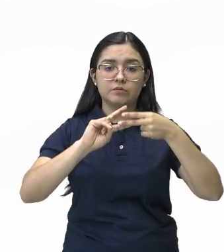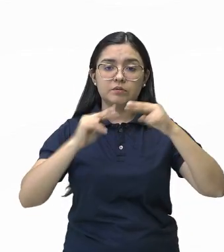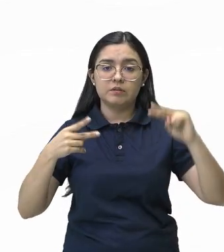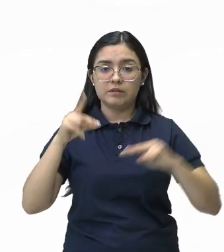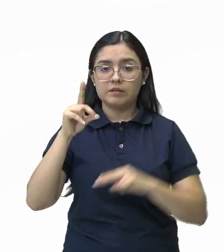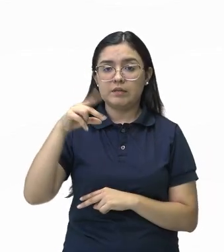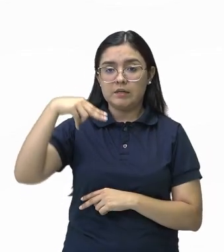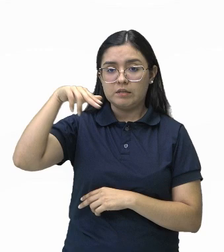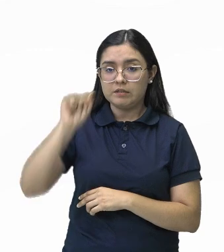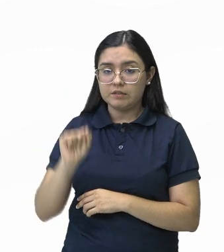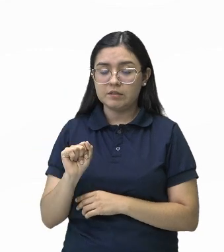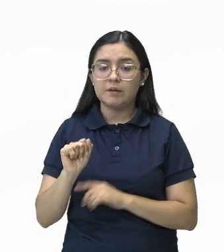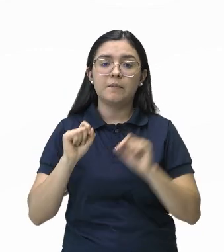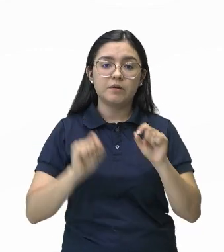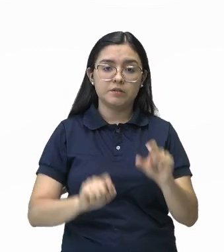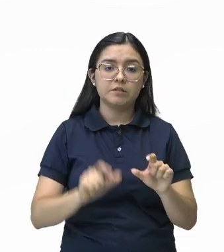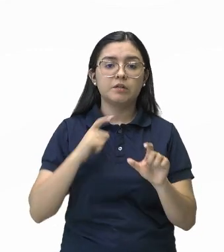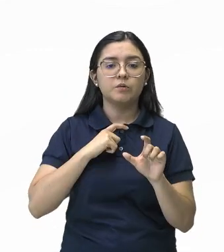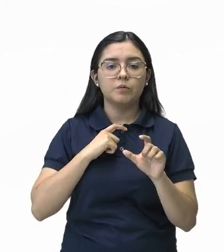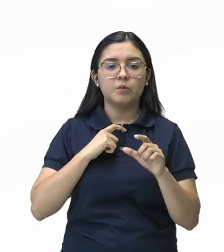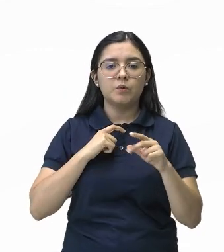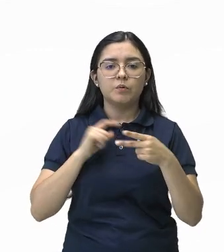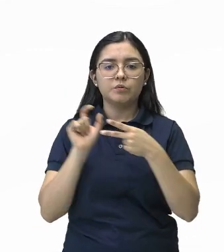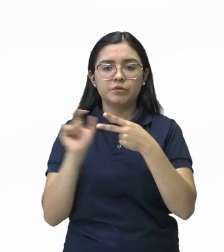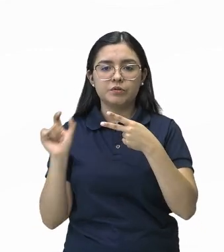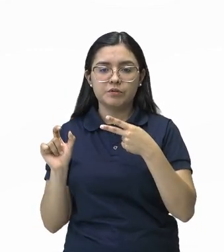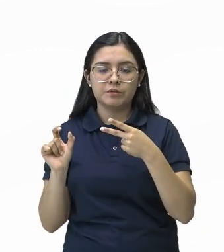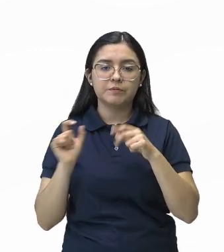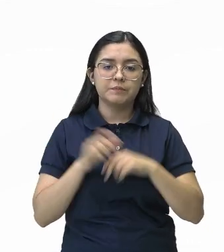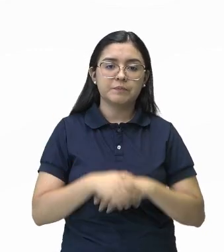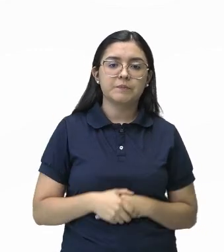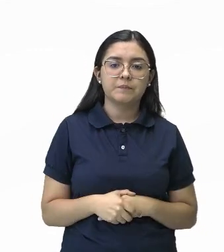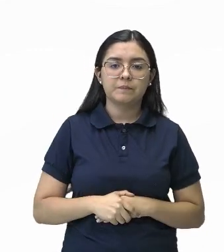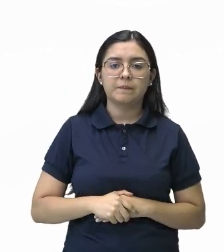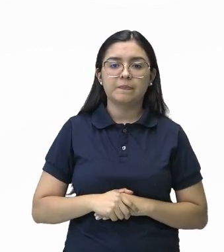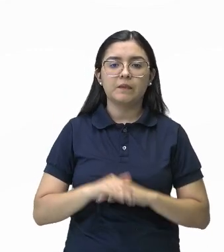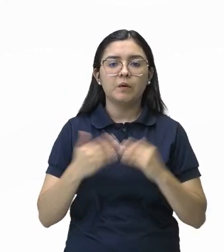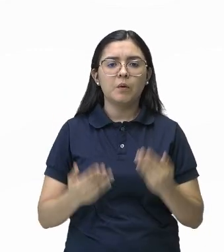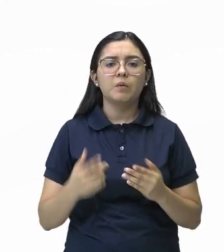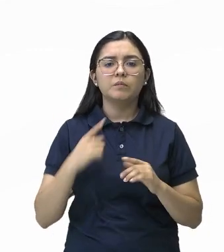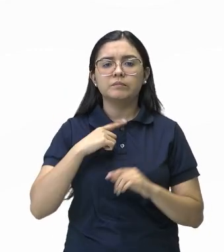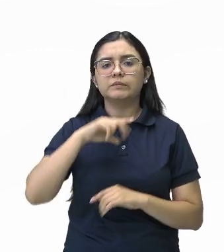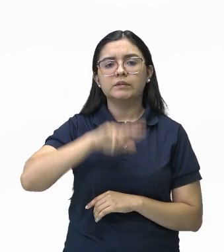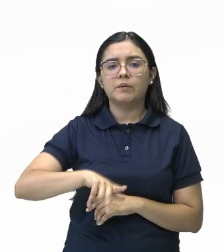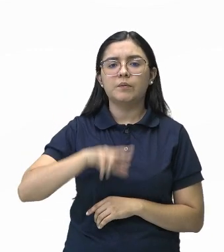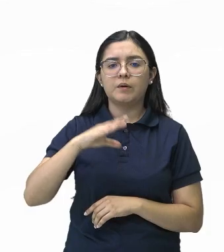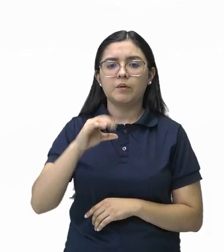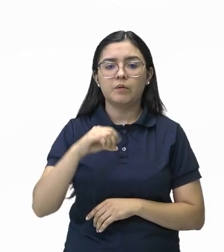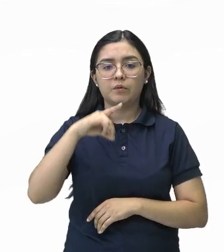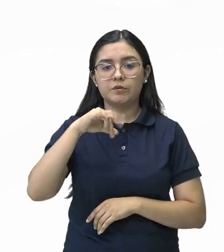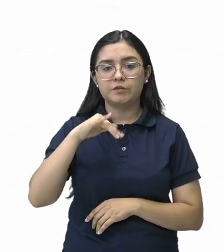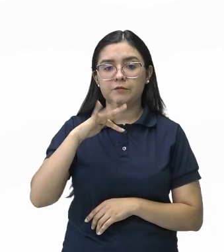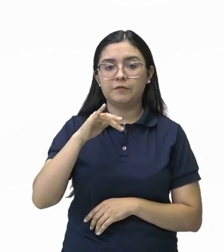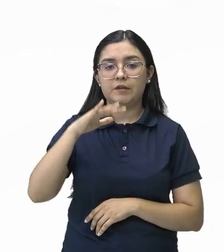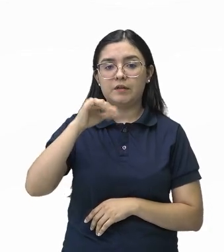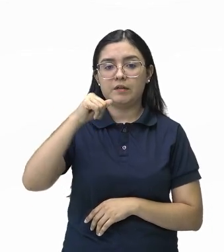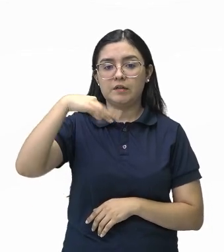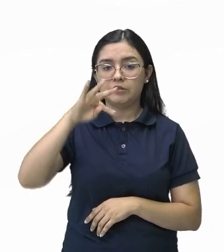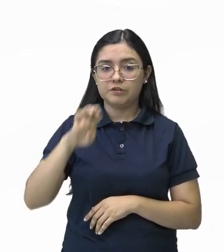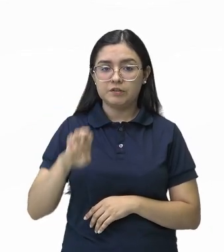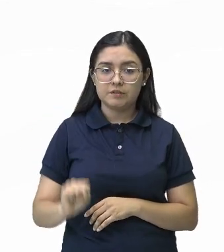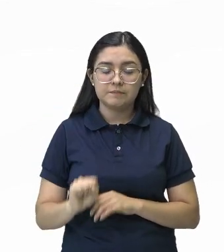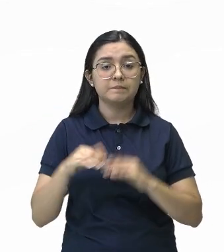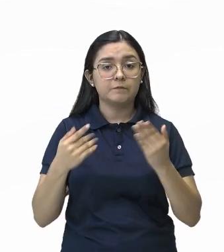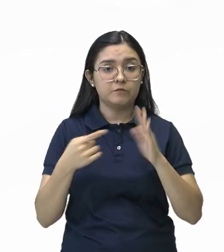um gene ou em uma região não codificantes, né? Mais comumente conhecido, aí o exemplo